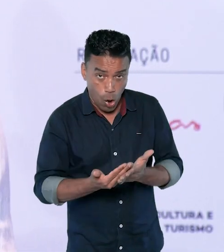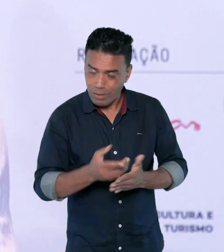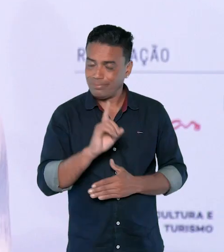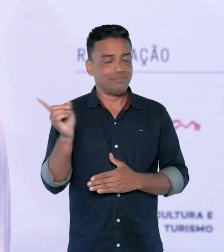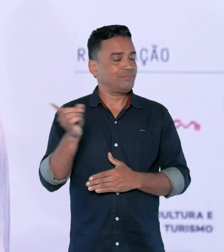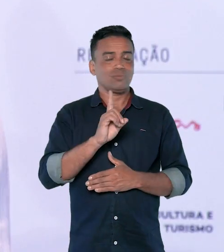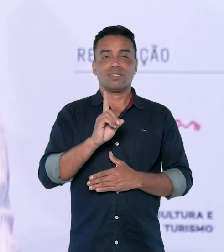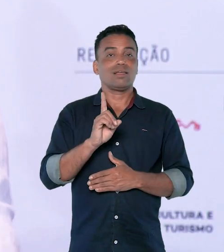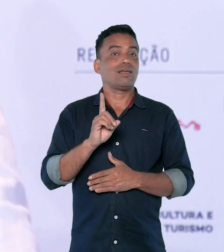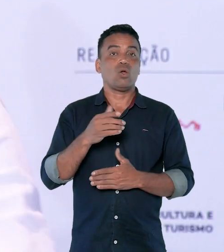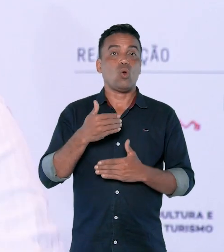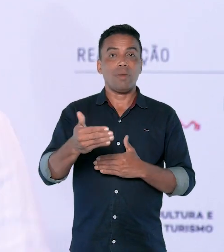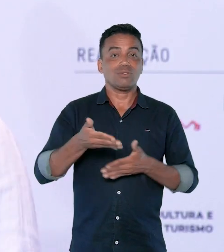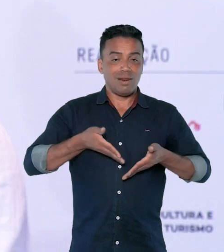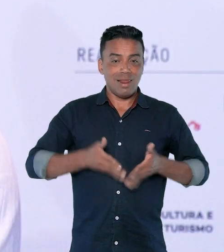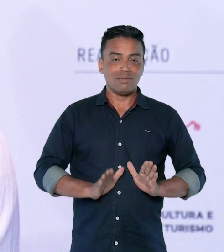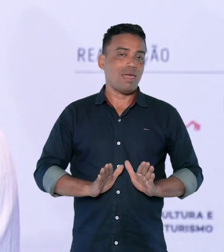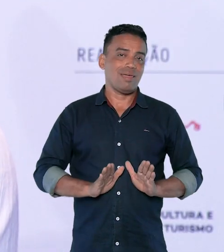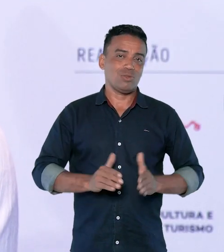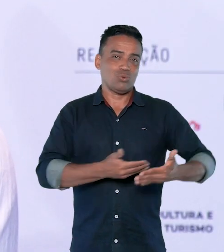preparo começa desde que a criança nasce.